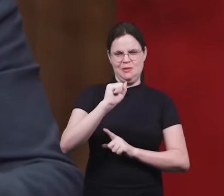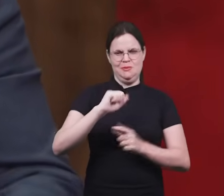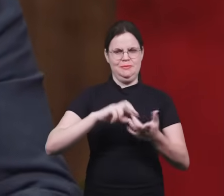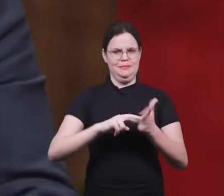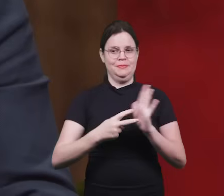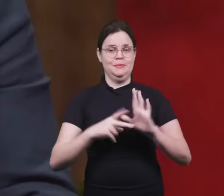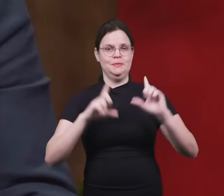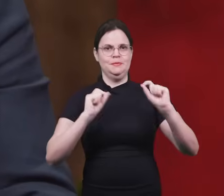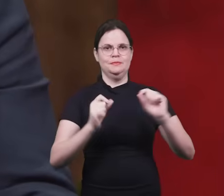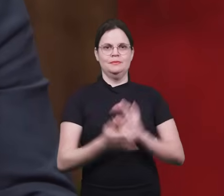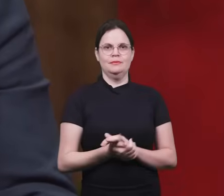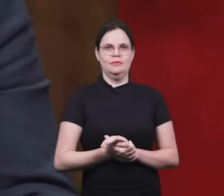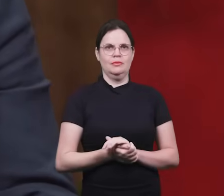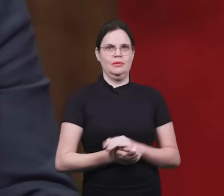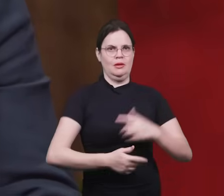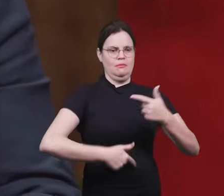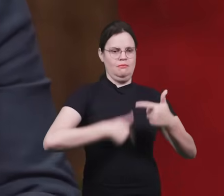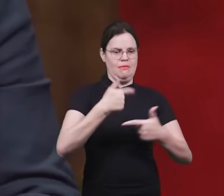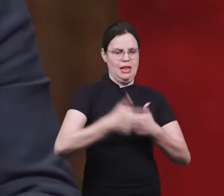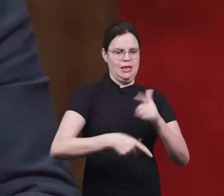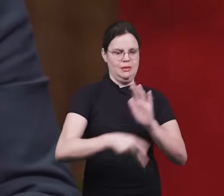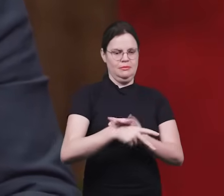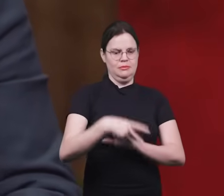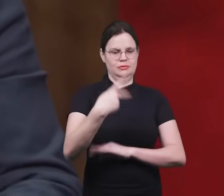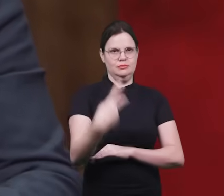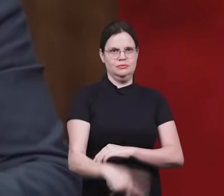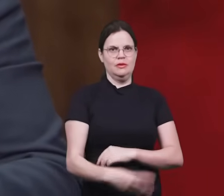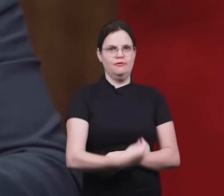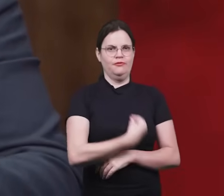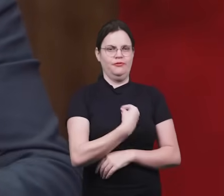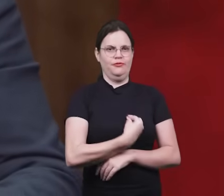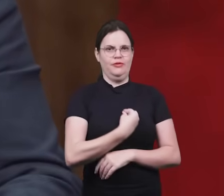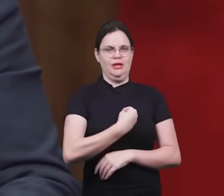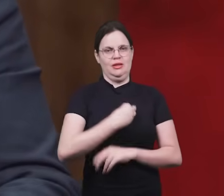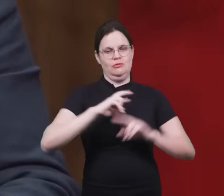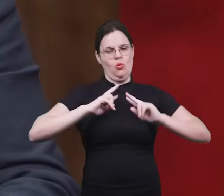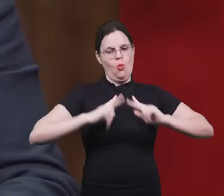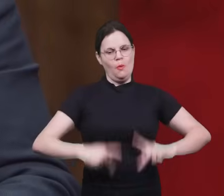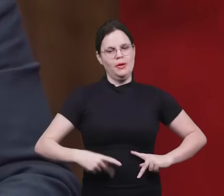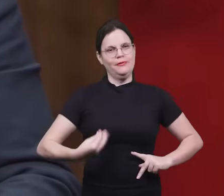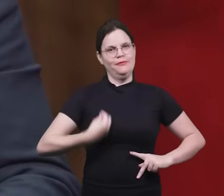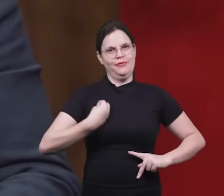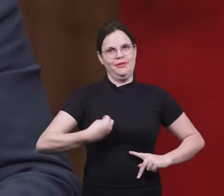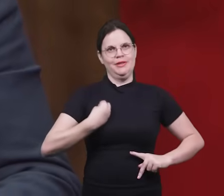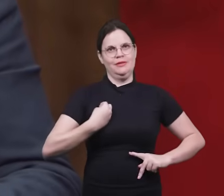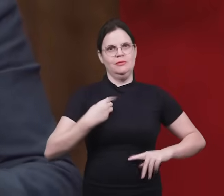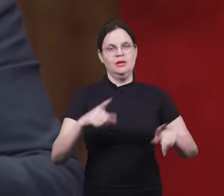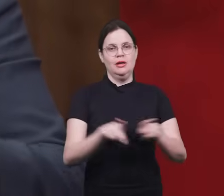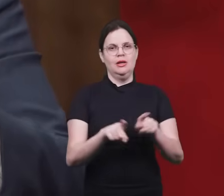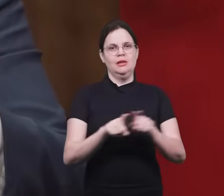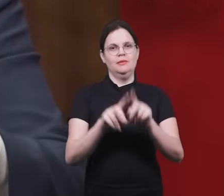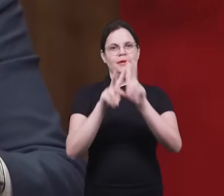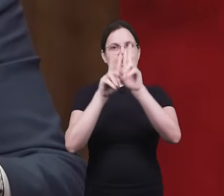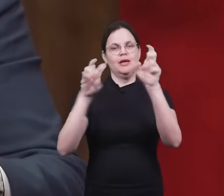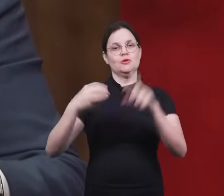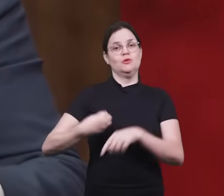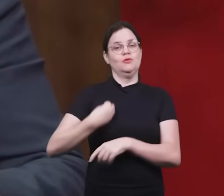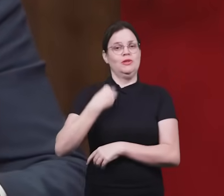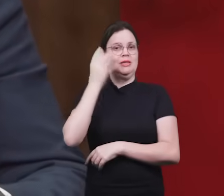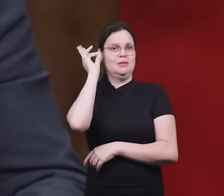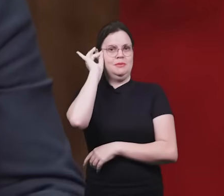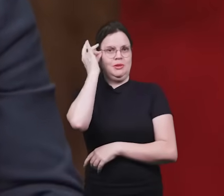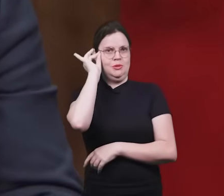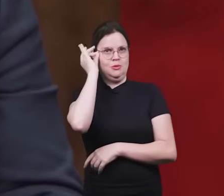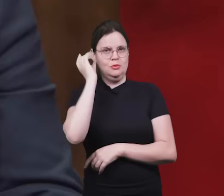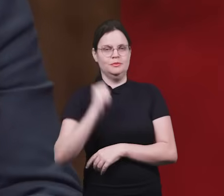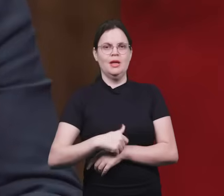ele fala de batalhas terrenas, de coisas que o homem passa, e ele fala de coisas espirituais. Ele